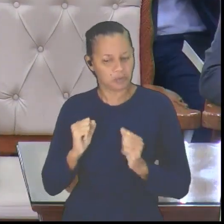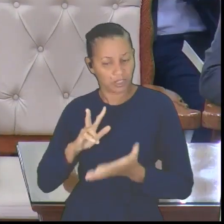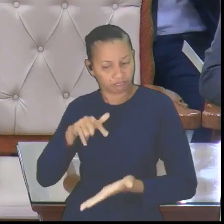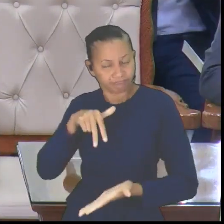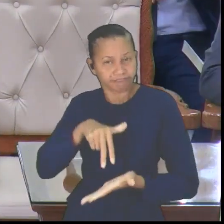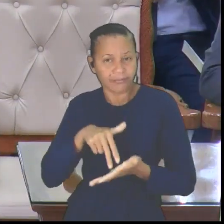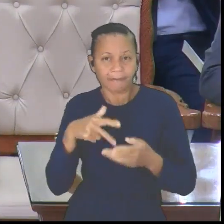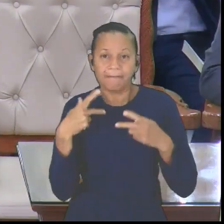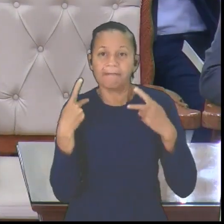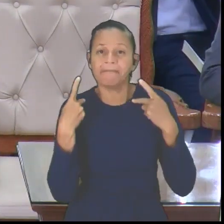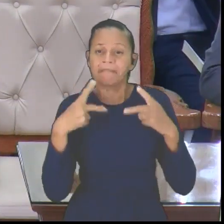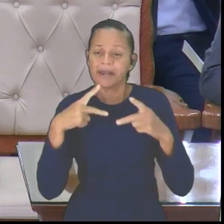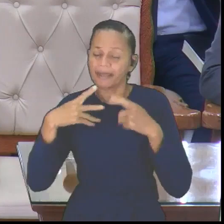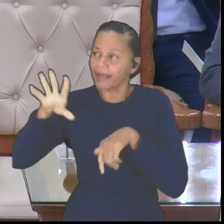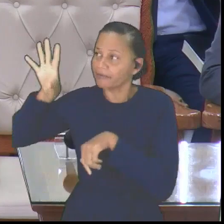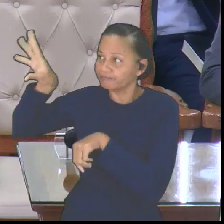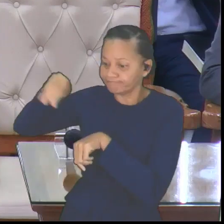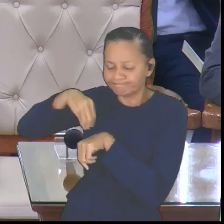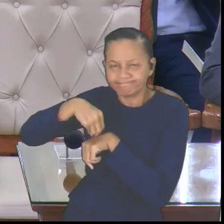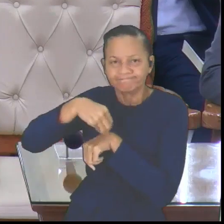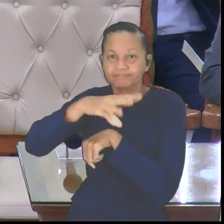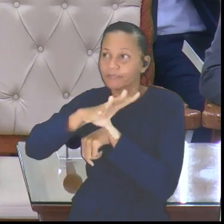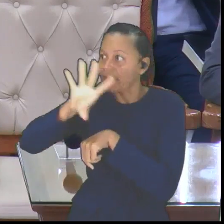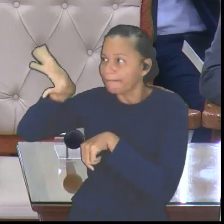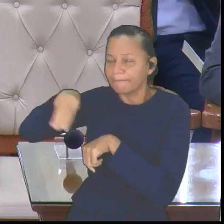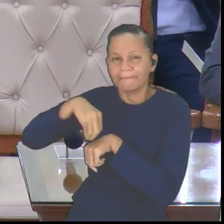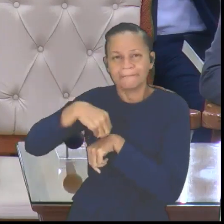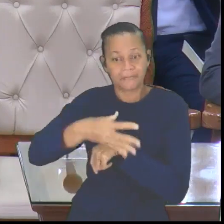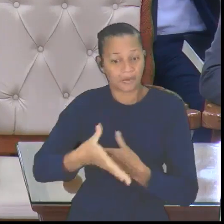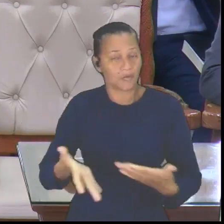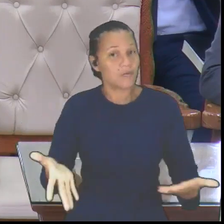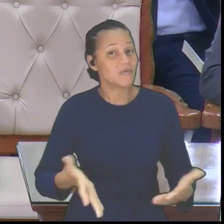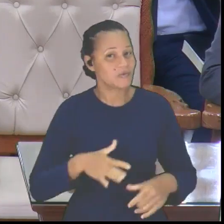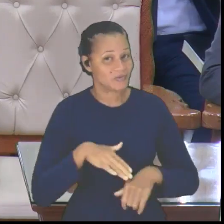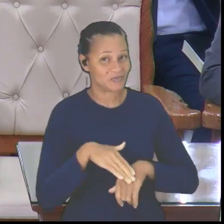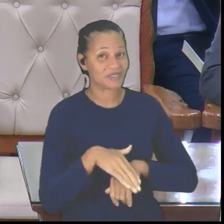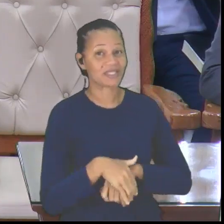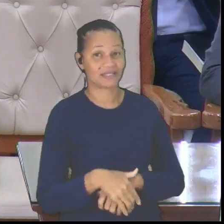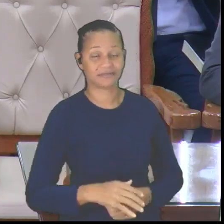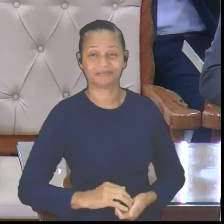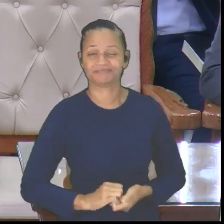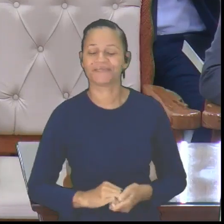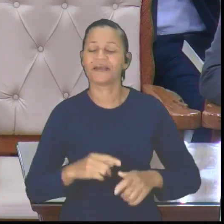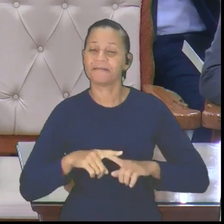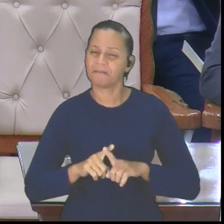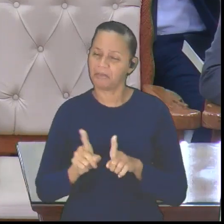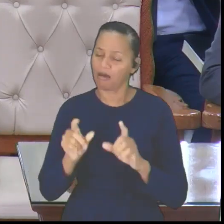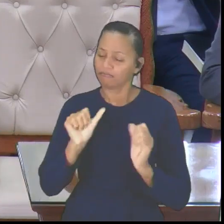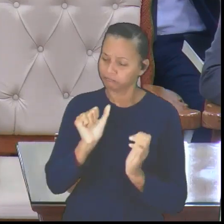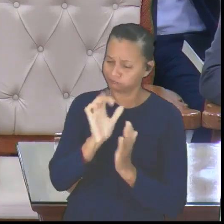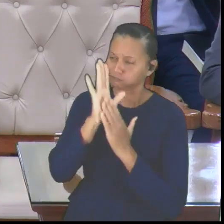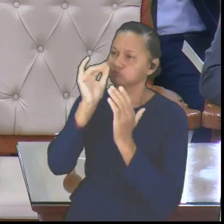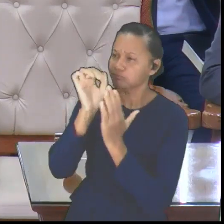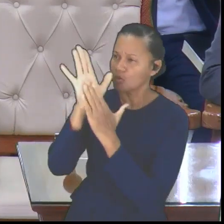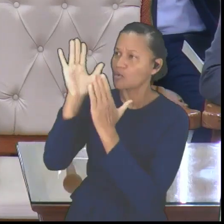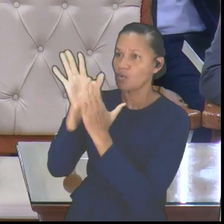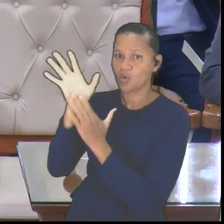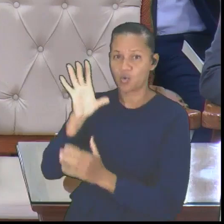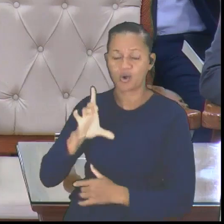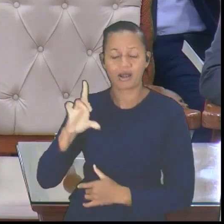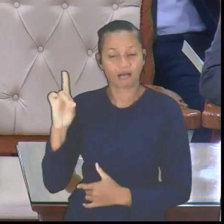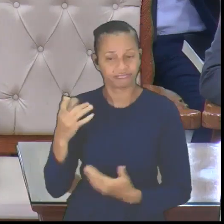portador da palavra do Senhor para nós esta noite. Mas eu louvo a Deus por